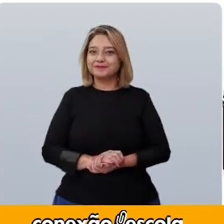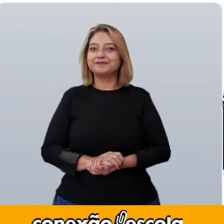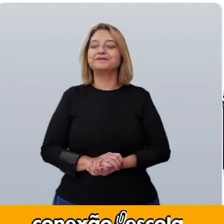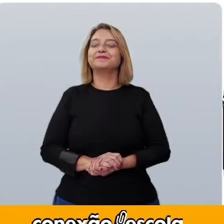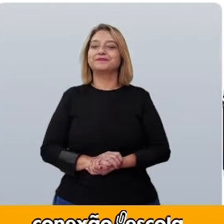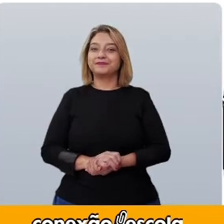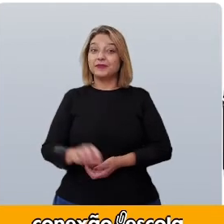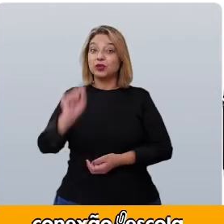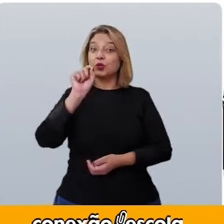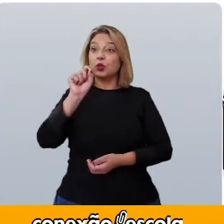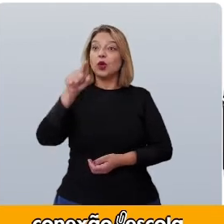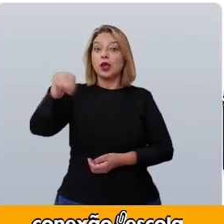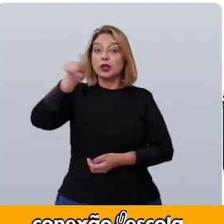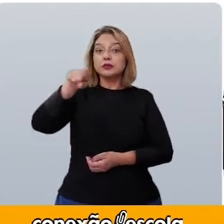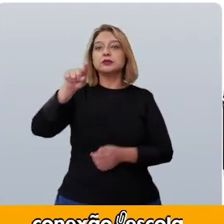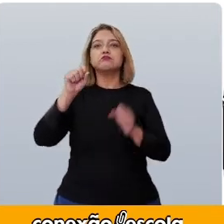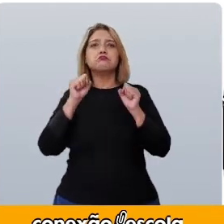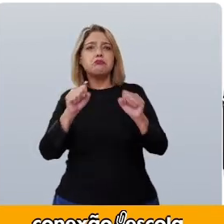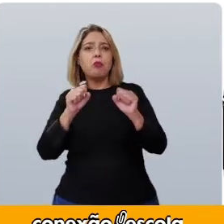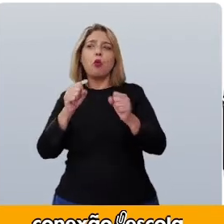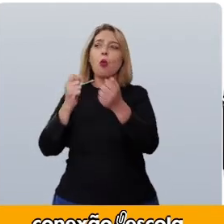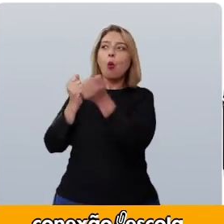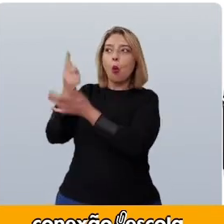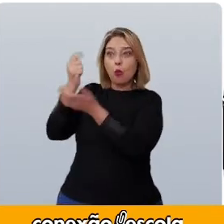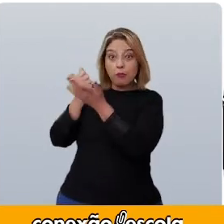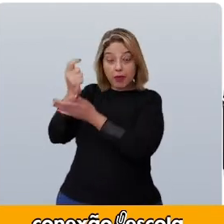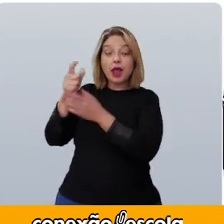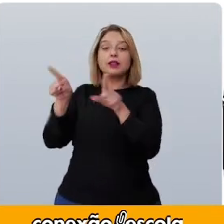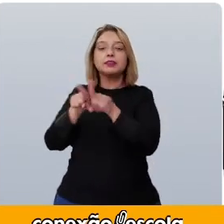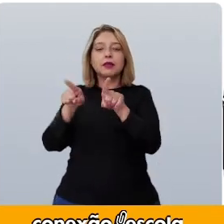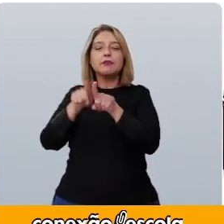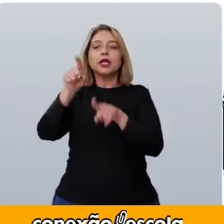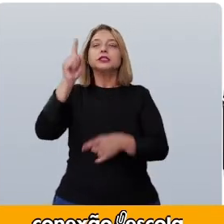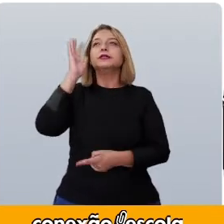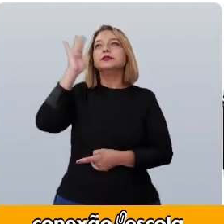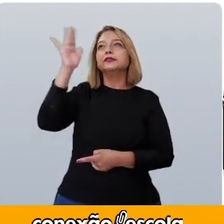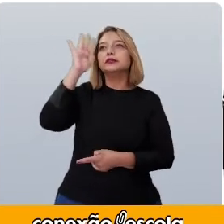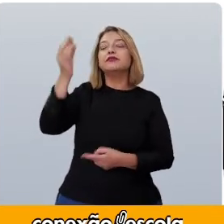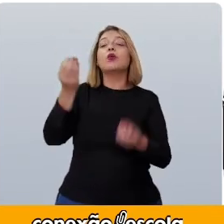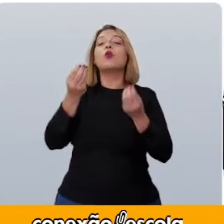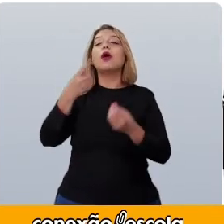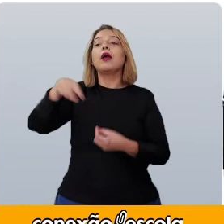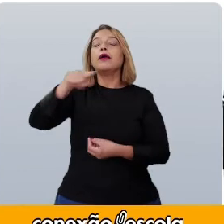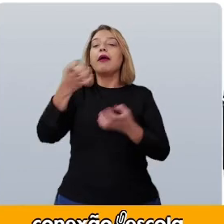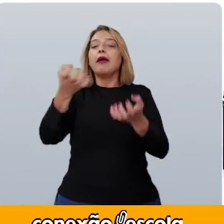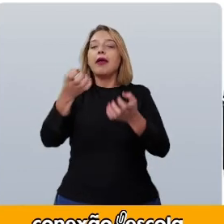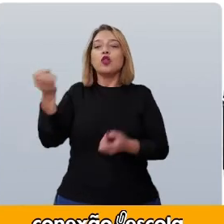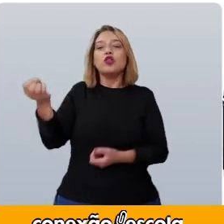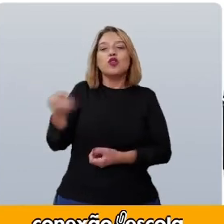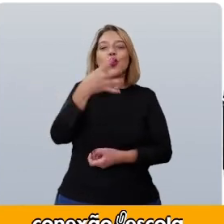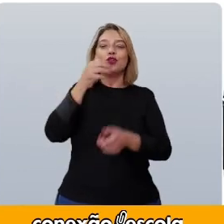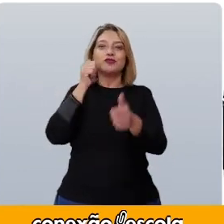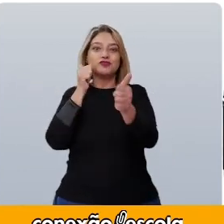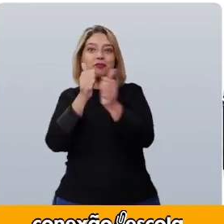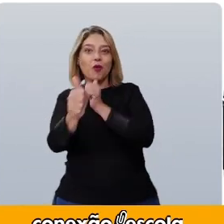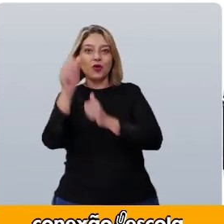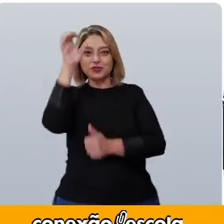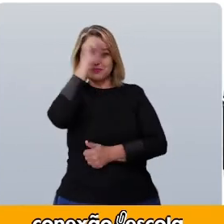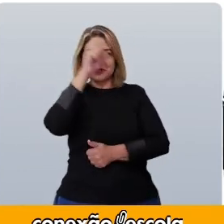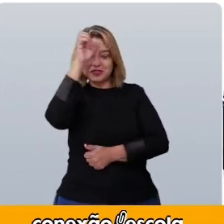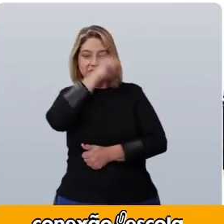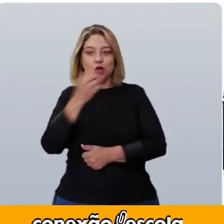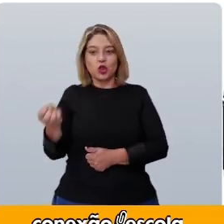Além de itens que podem ser comprados, reflita se quer praticar um novo esporte, aprender